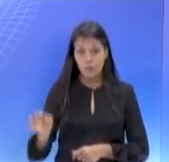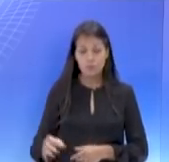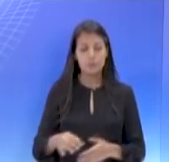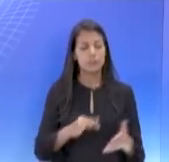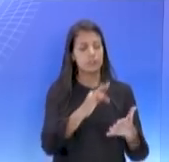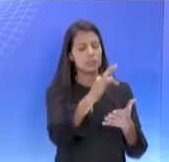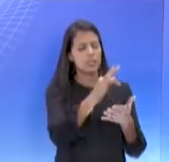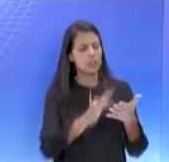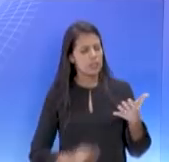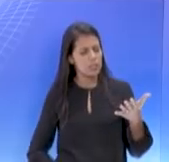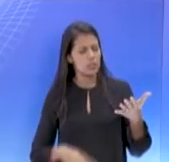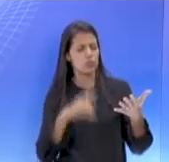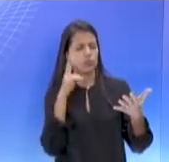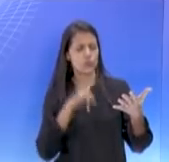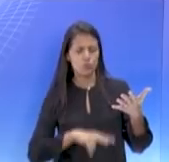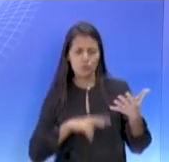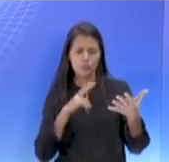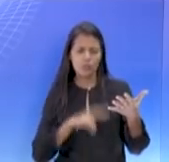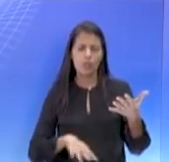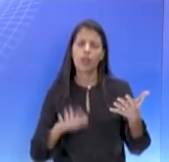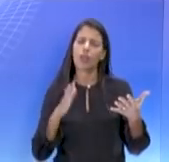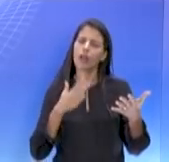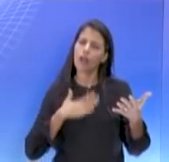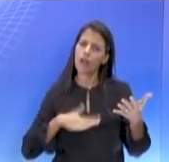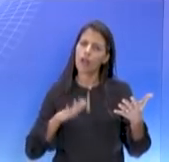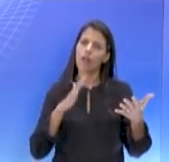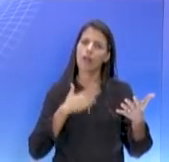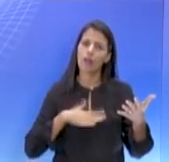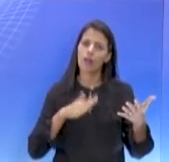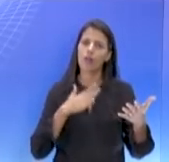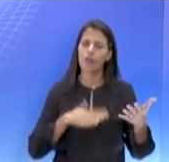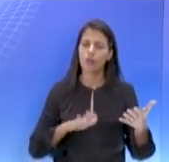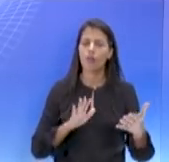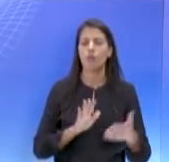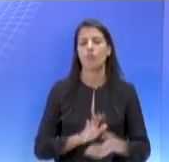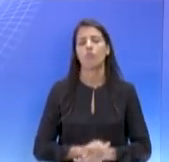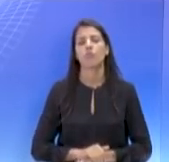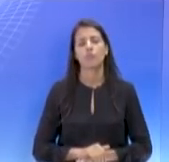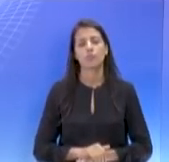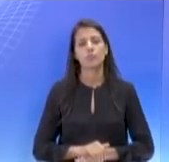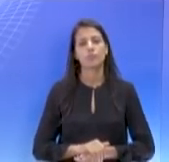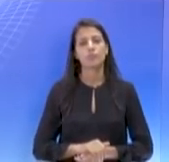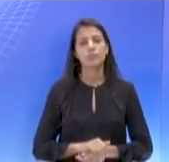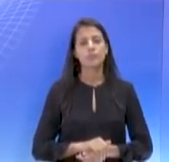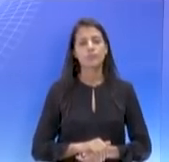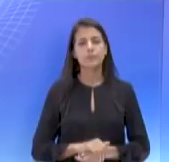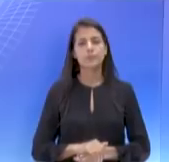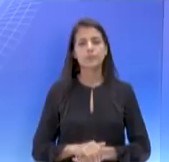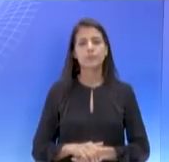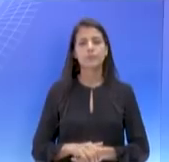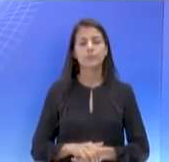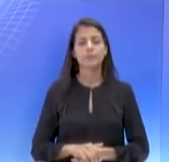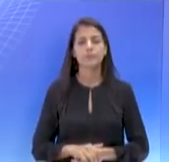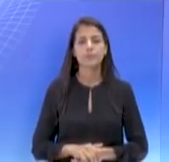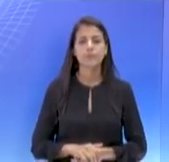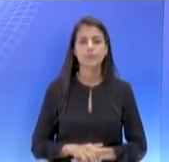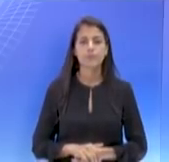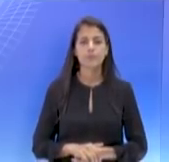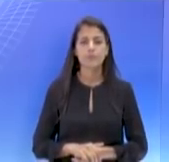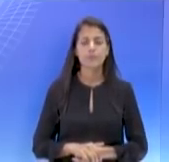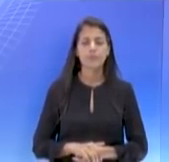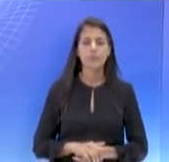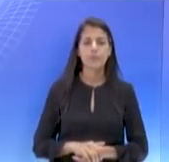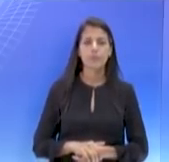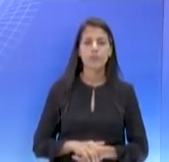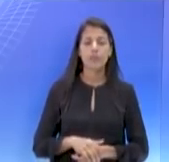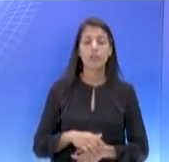e concentração, para não perder tempo com releitura, que senão vai extrapolar o tempo da questão no vestibular. Então, vamos lá. Fala-se muito